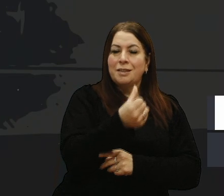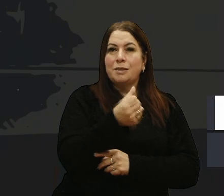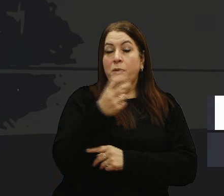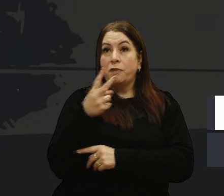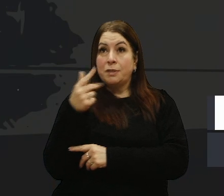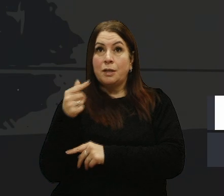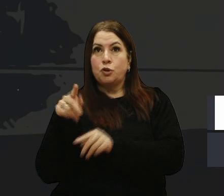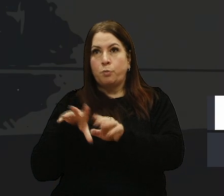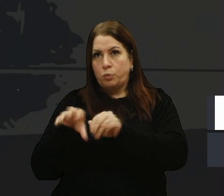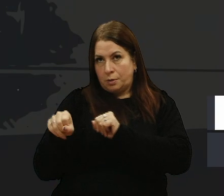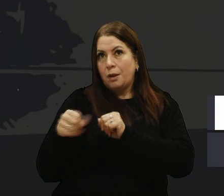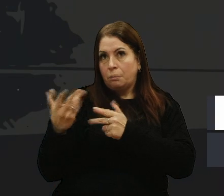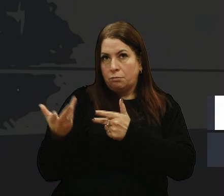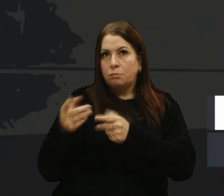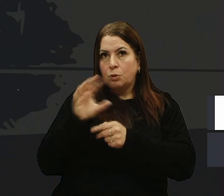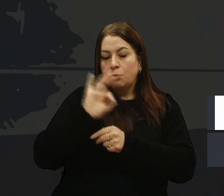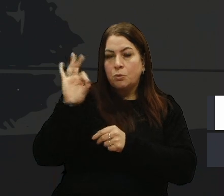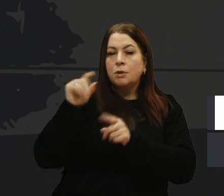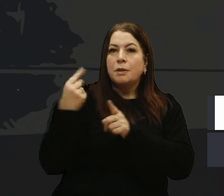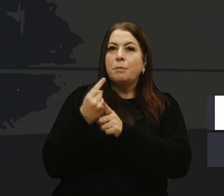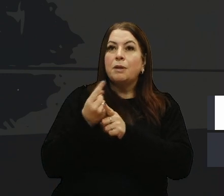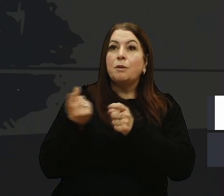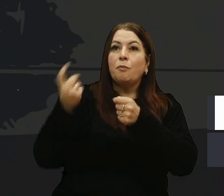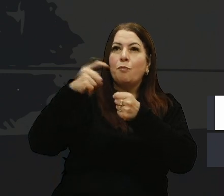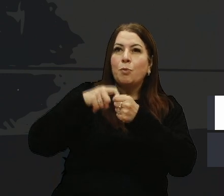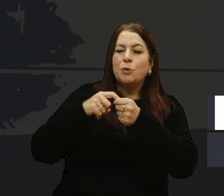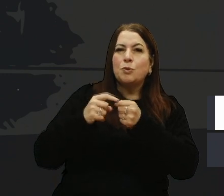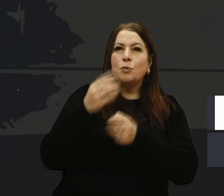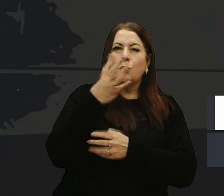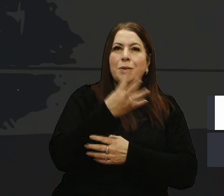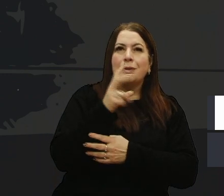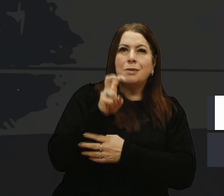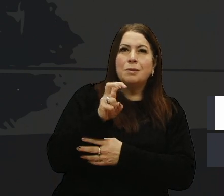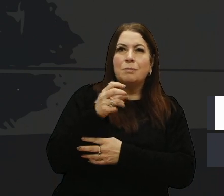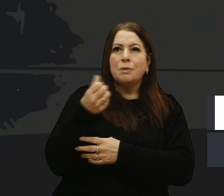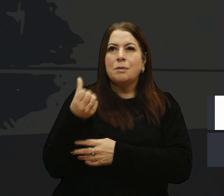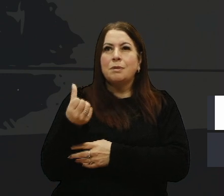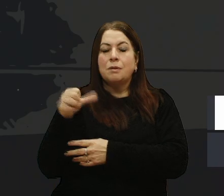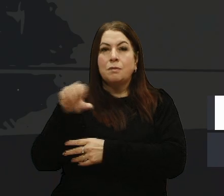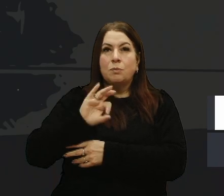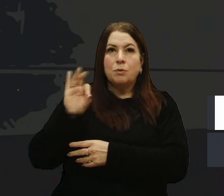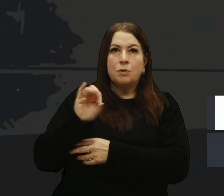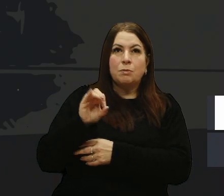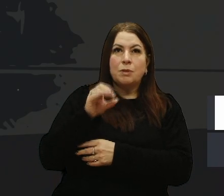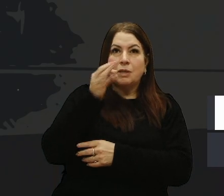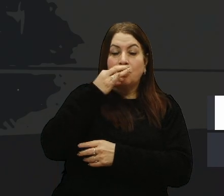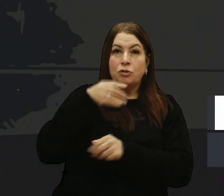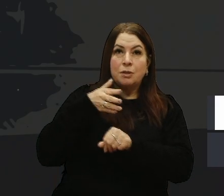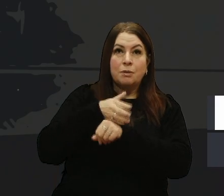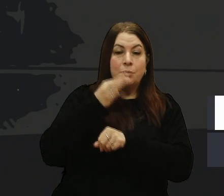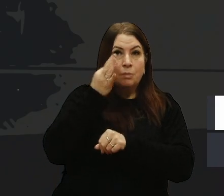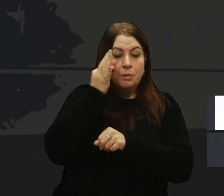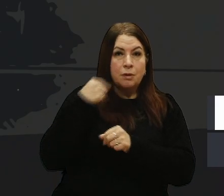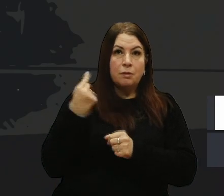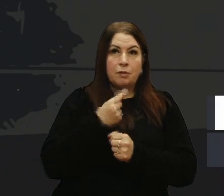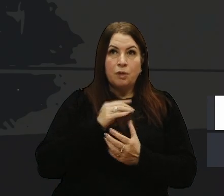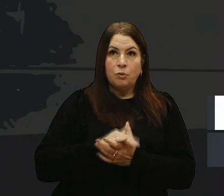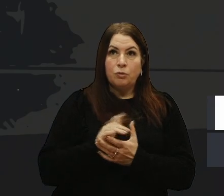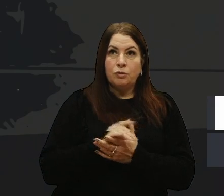a festa mostrou de novo a volta do caxiense de 45% para 69% o caxiense presente no evento.